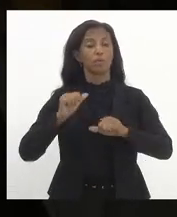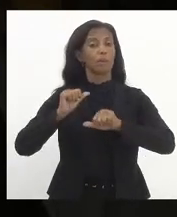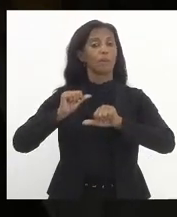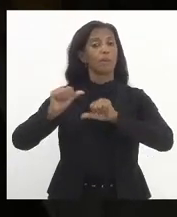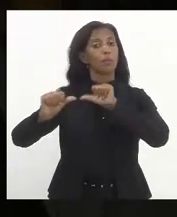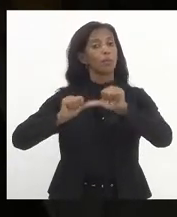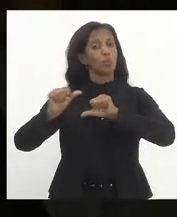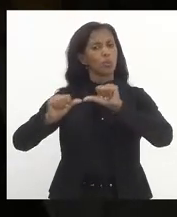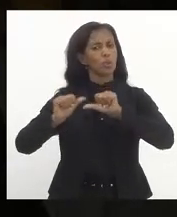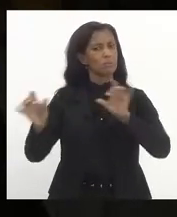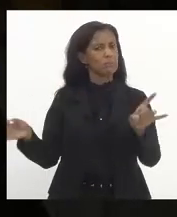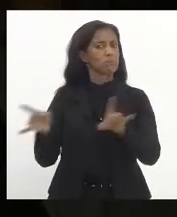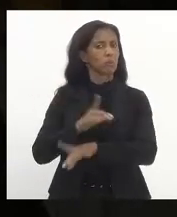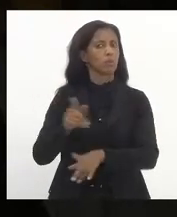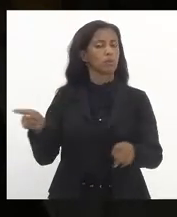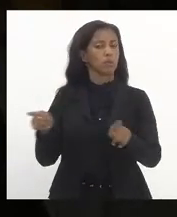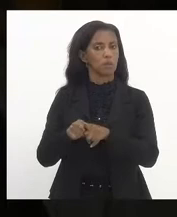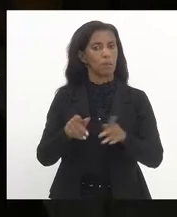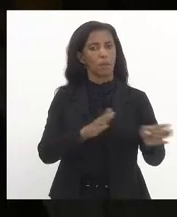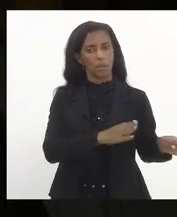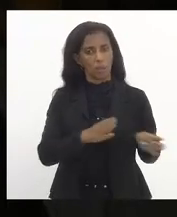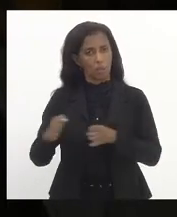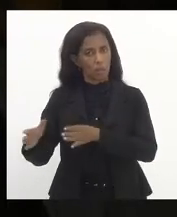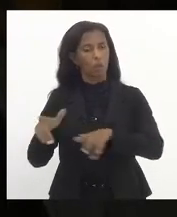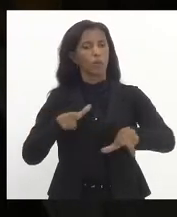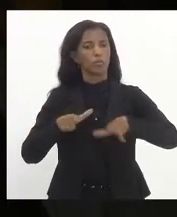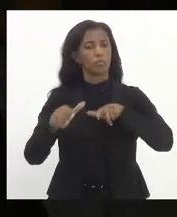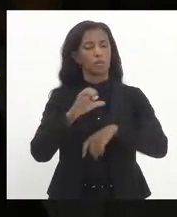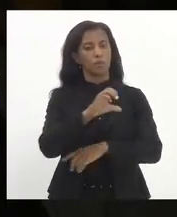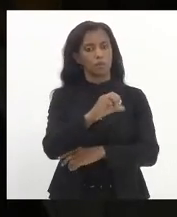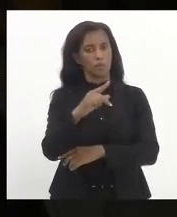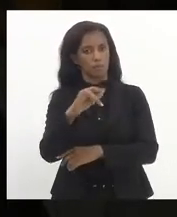a segunda medida concreta decorrente desse trabalho da CPI